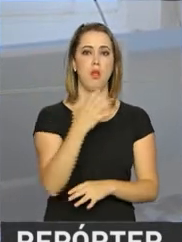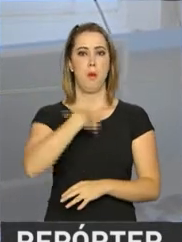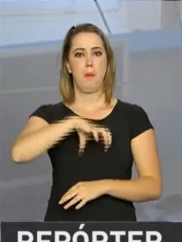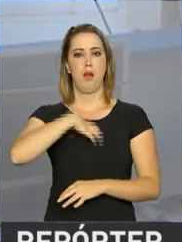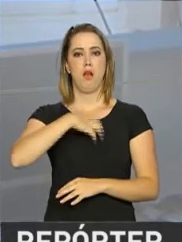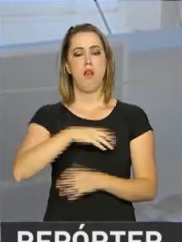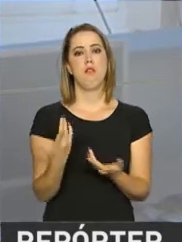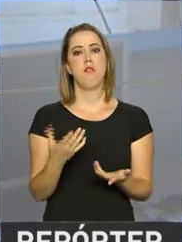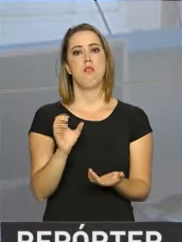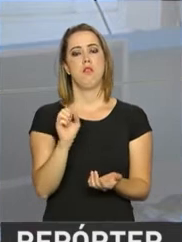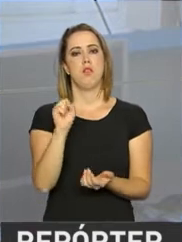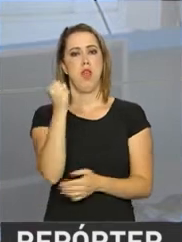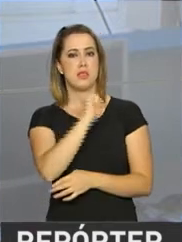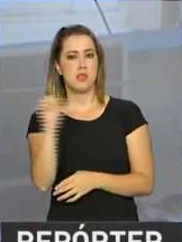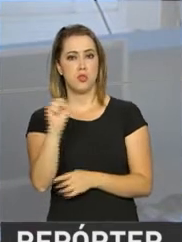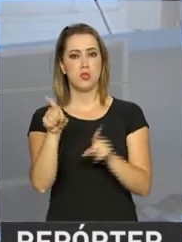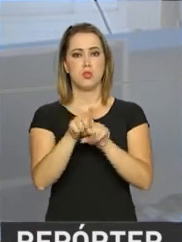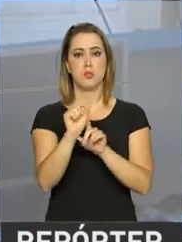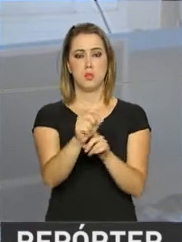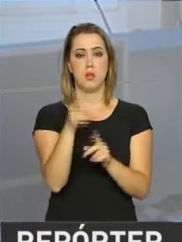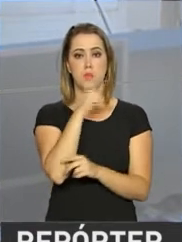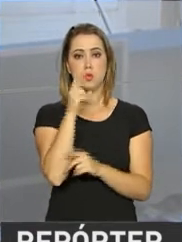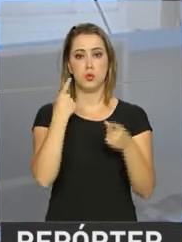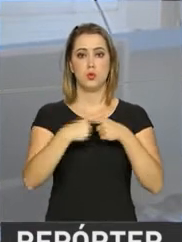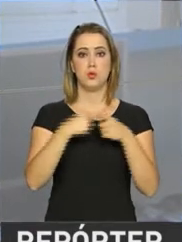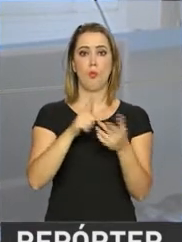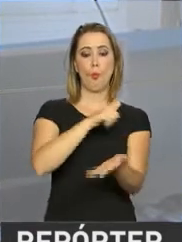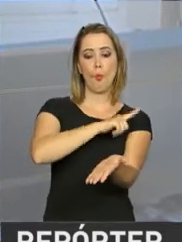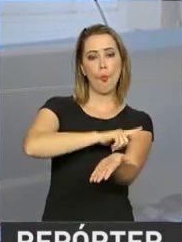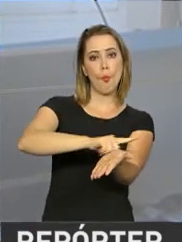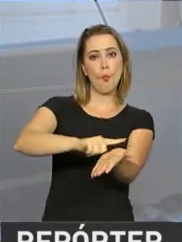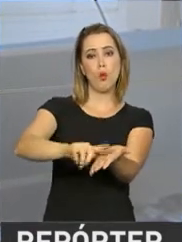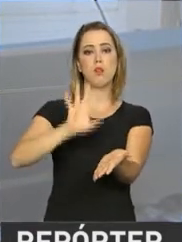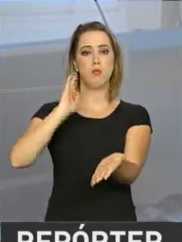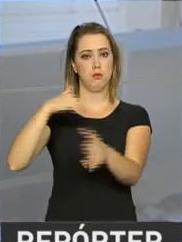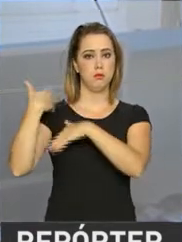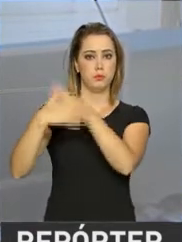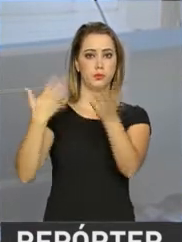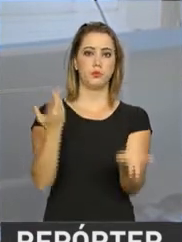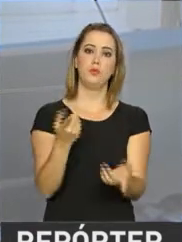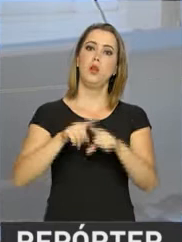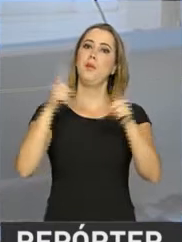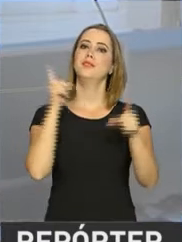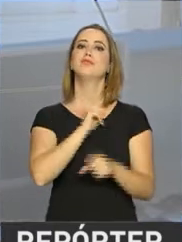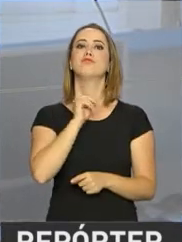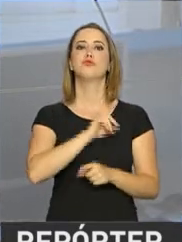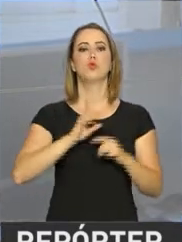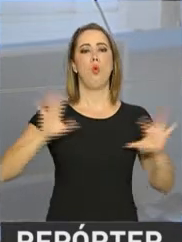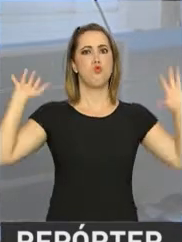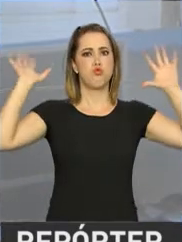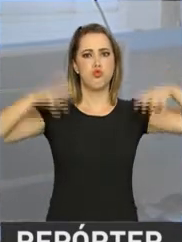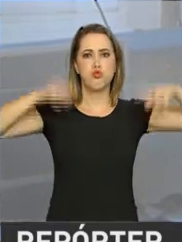gararu em sergipe estão em emergência por conta do período de seca prolongada esplendor em minas gerais devido às